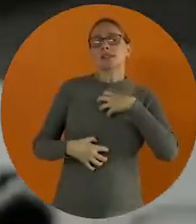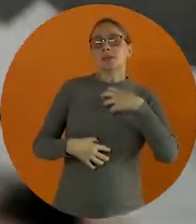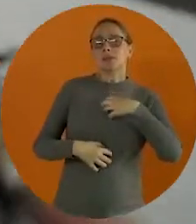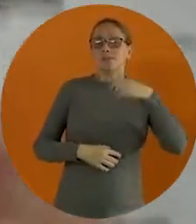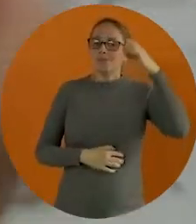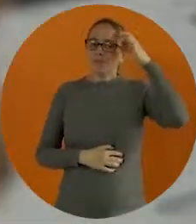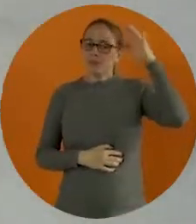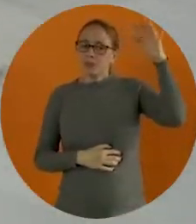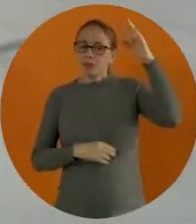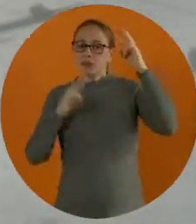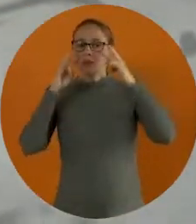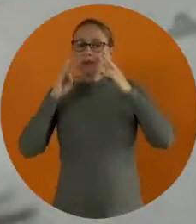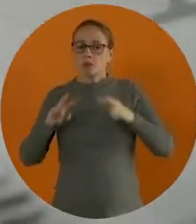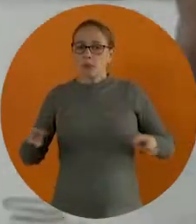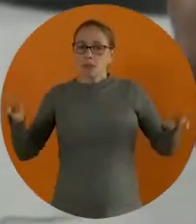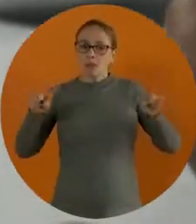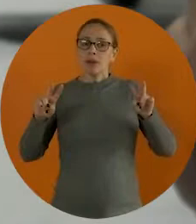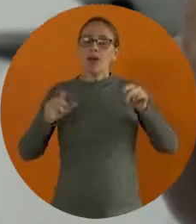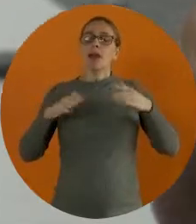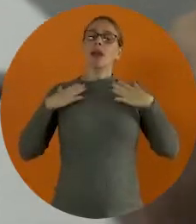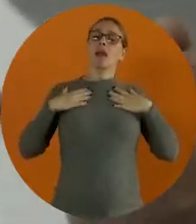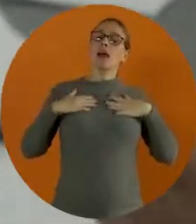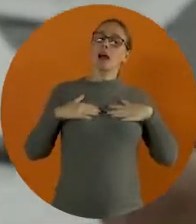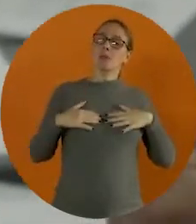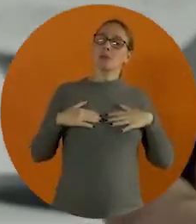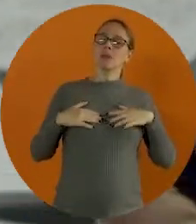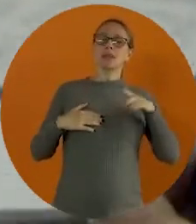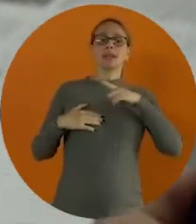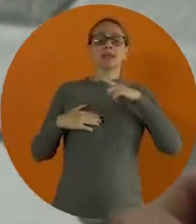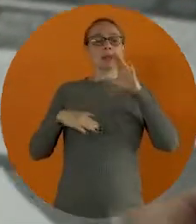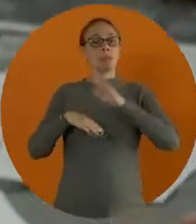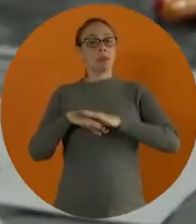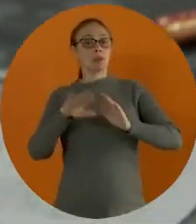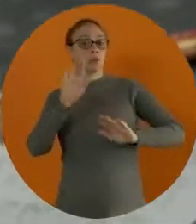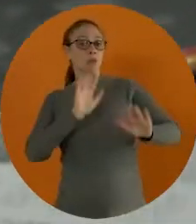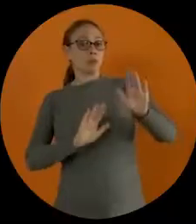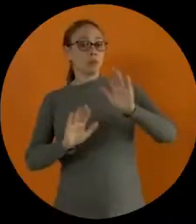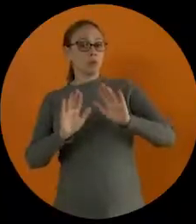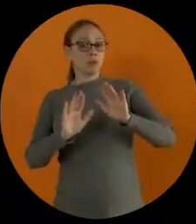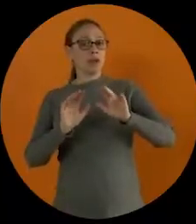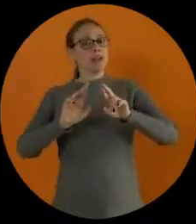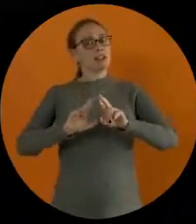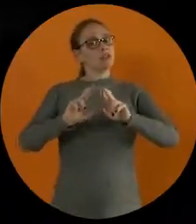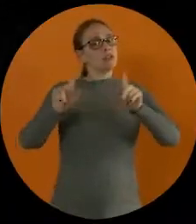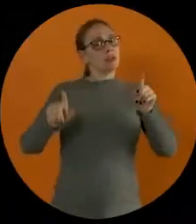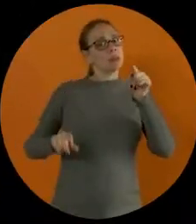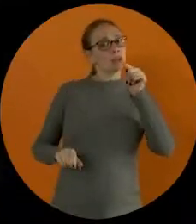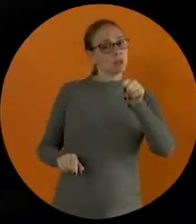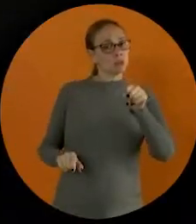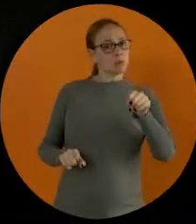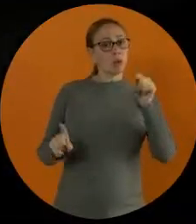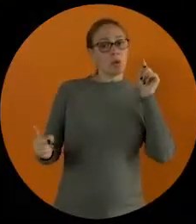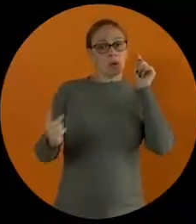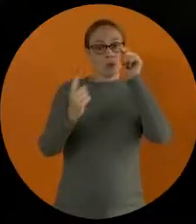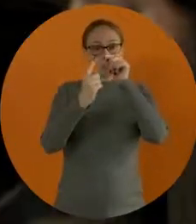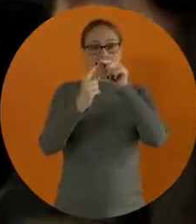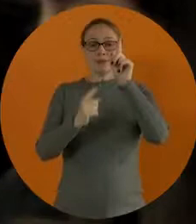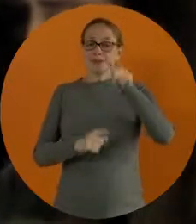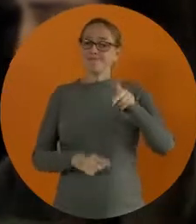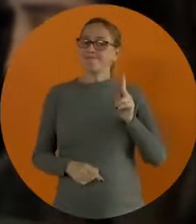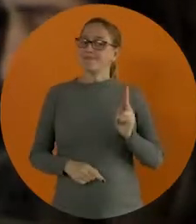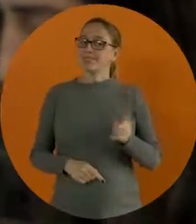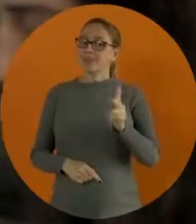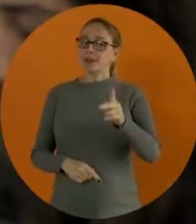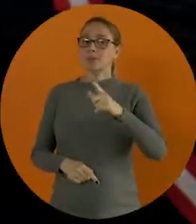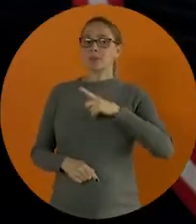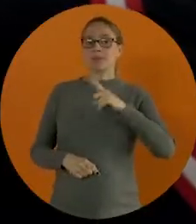isso ajuda, agrega, nesse sentido de pensar no visual como uma coisa harmônica, ter mais, não